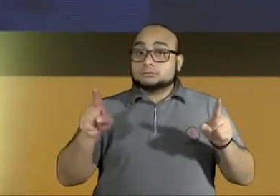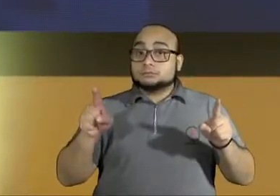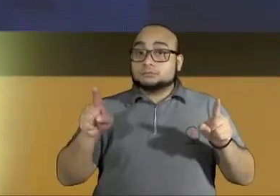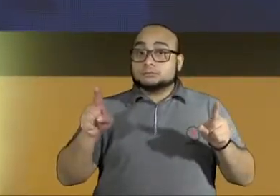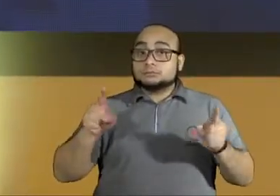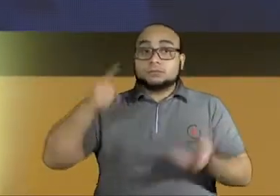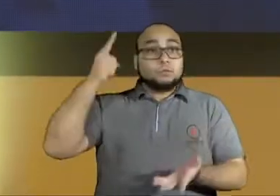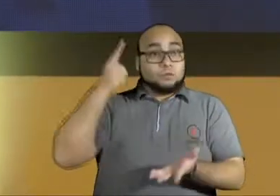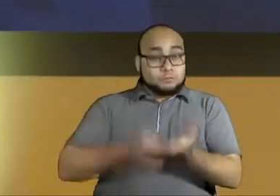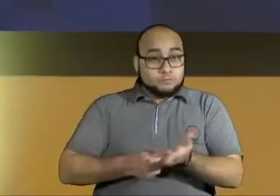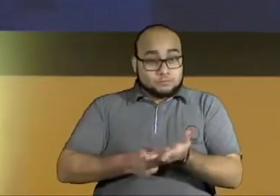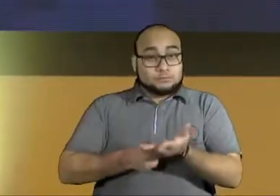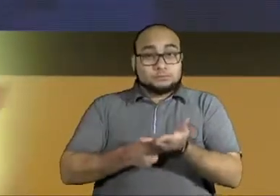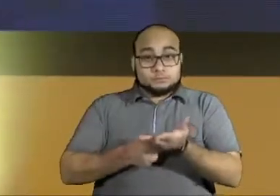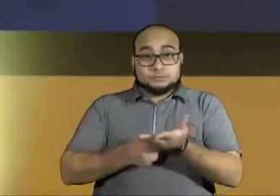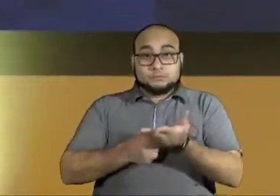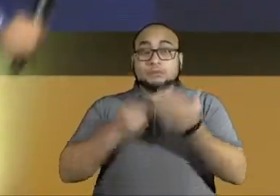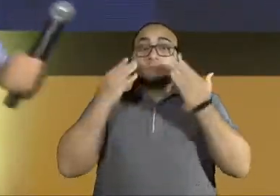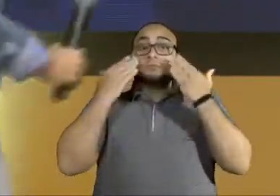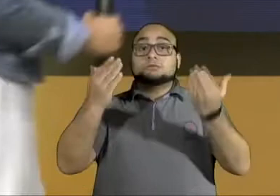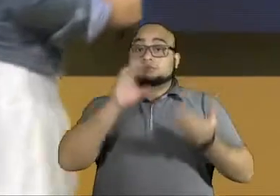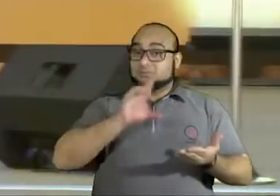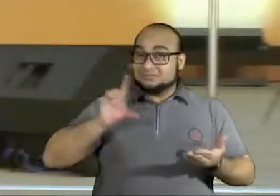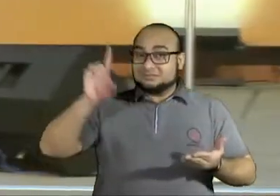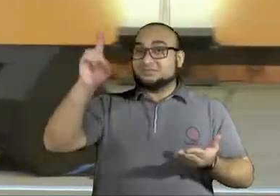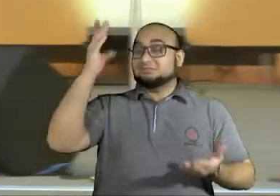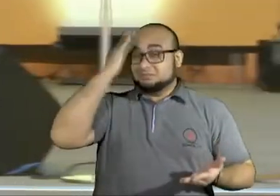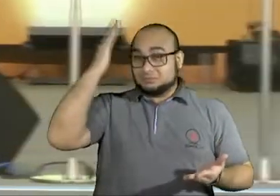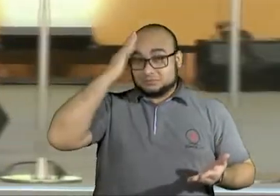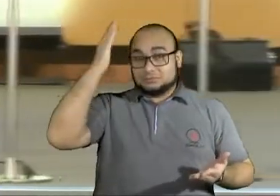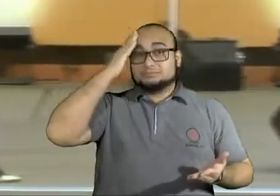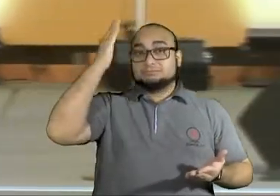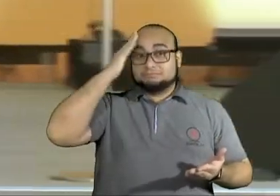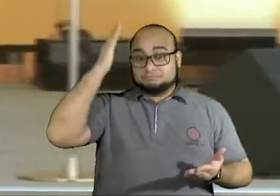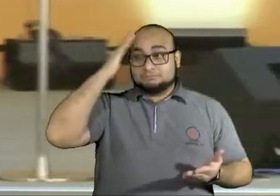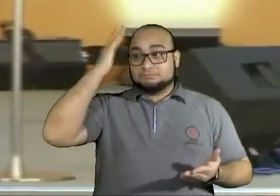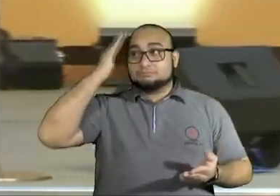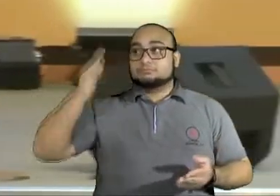comprometido em mostrar para Deus que sabe